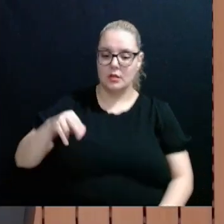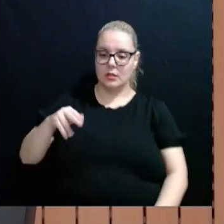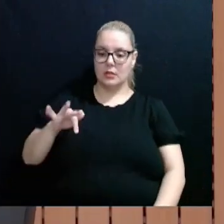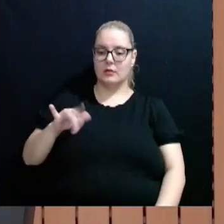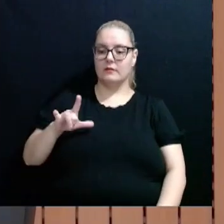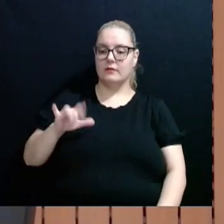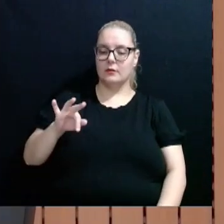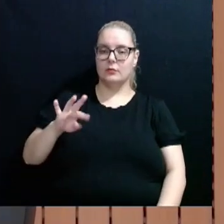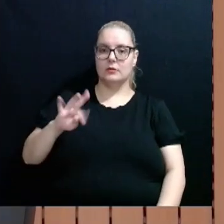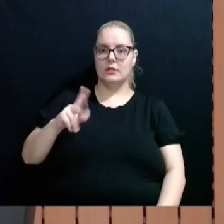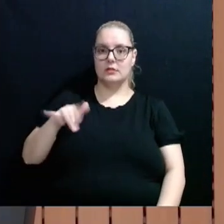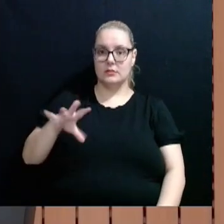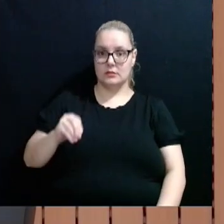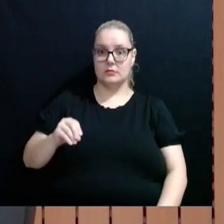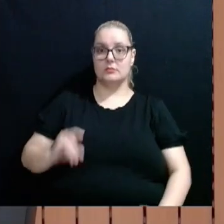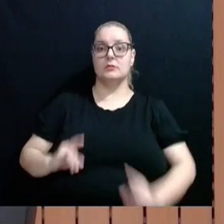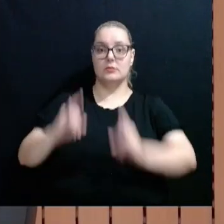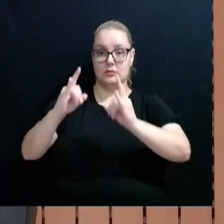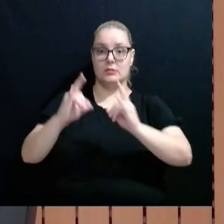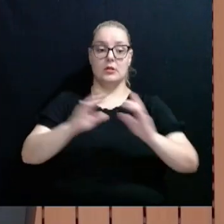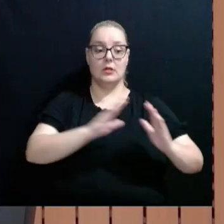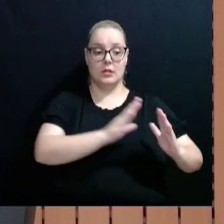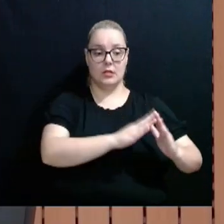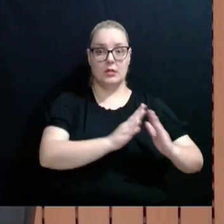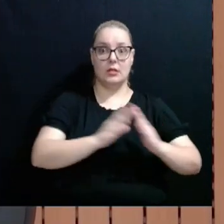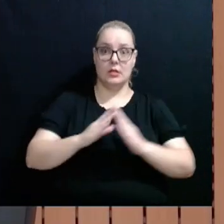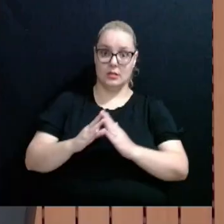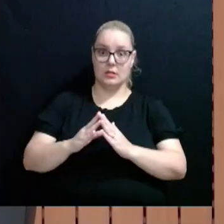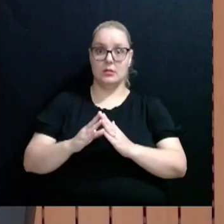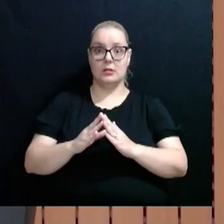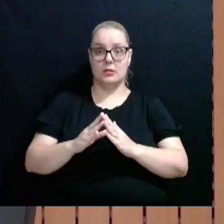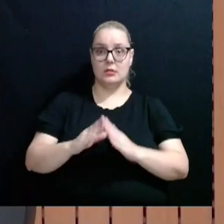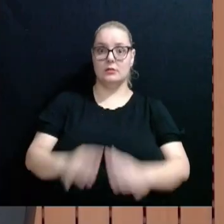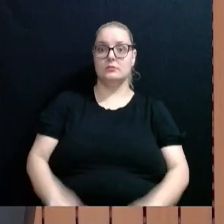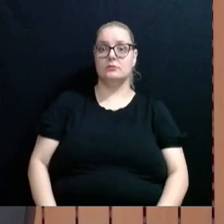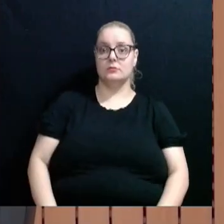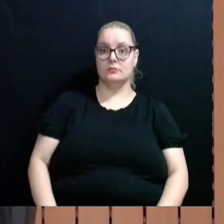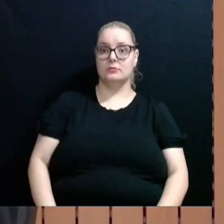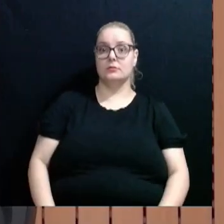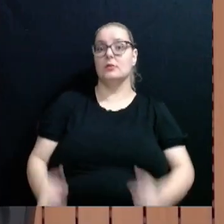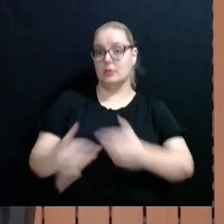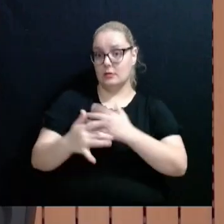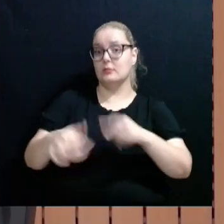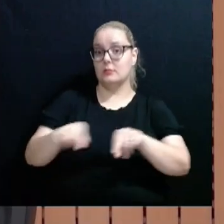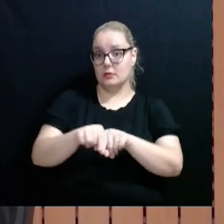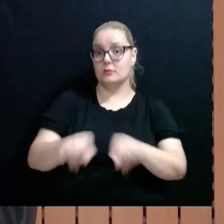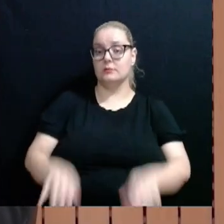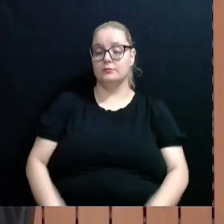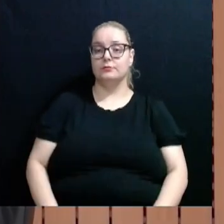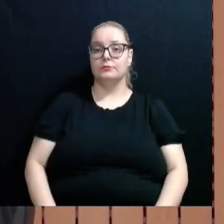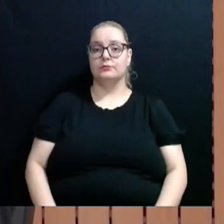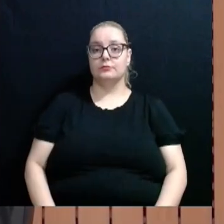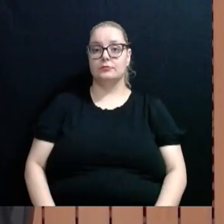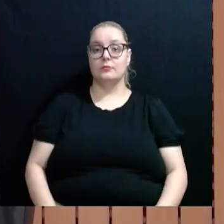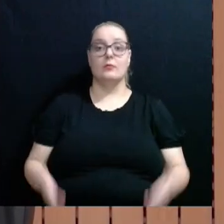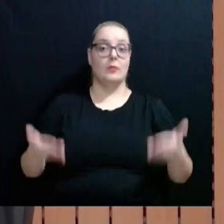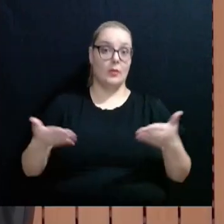edifícios, em residências e no meio urbano, né? Agora, eu não